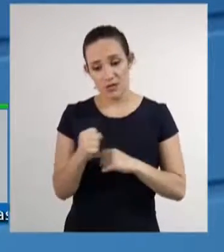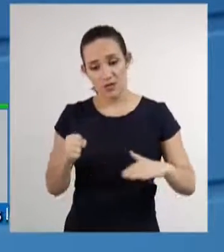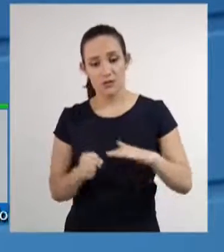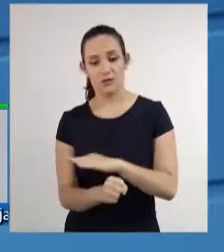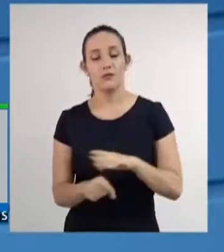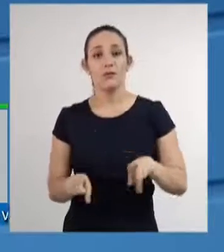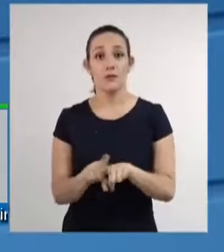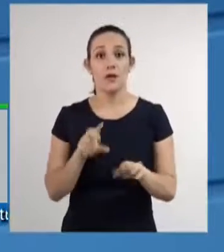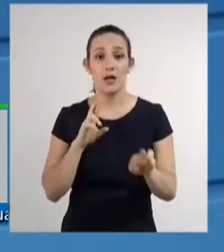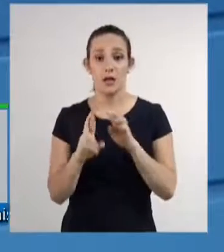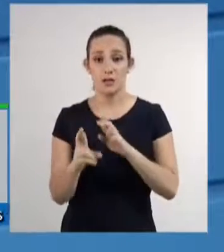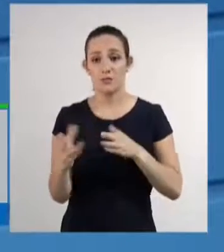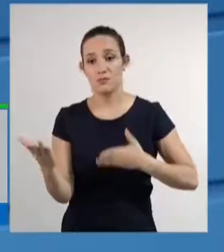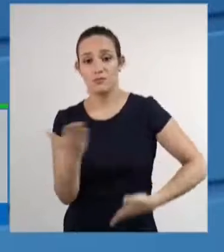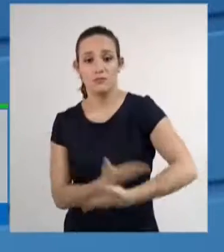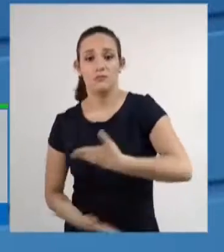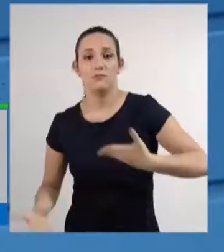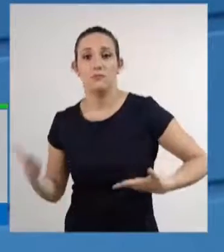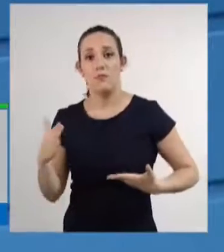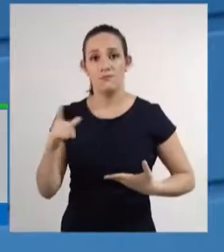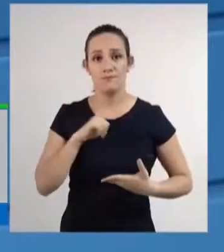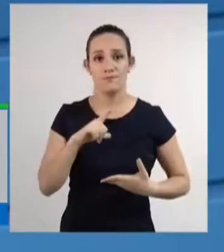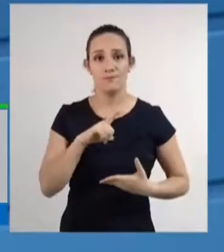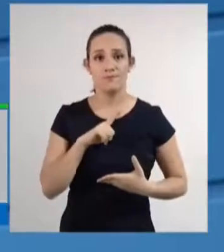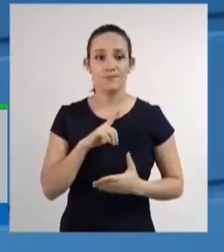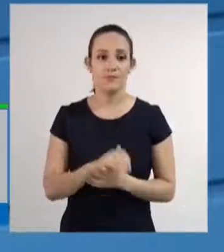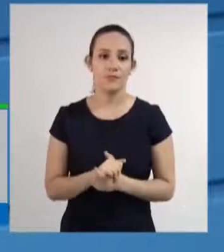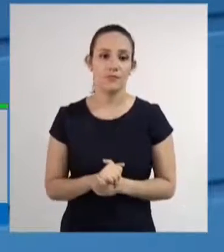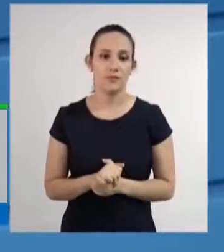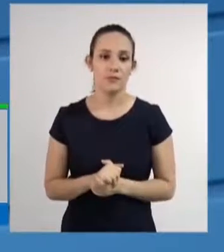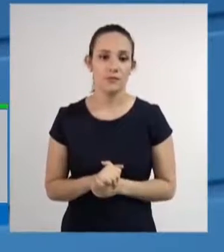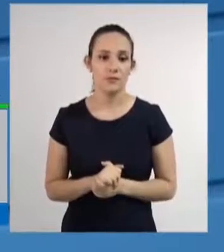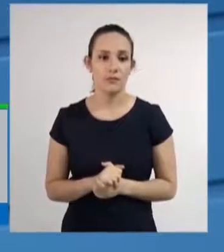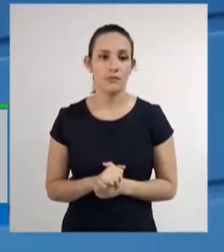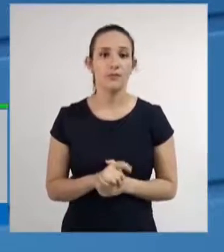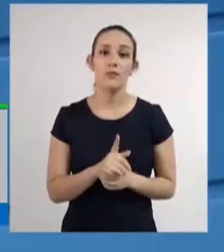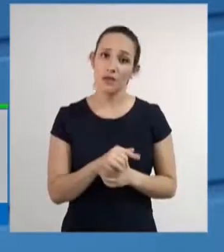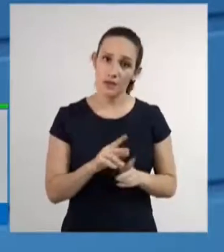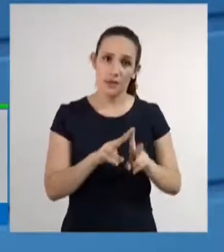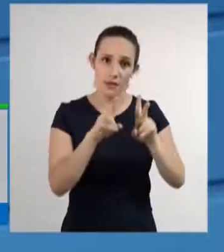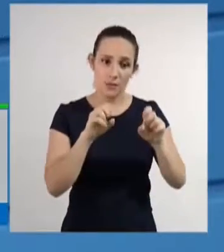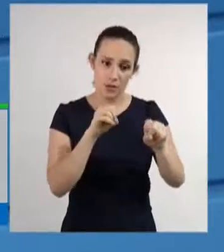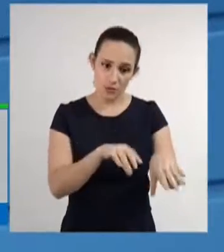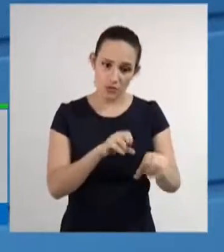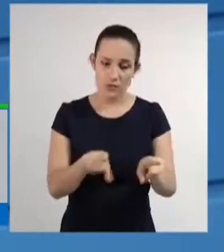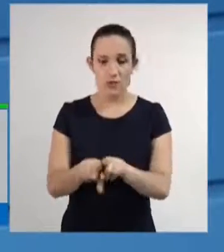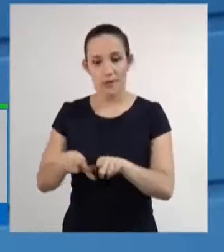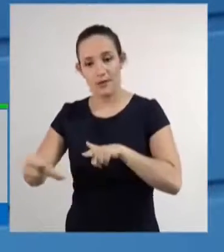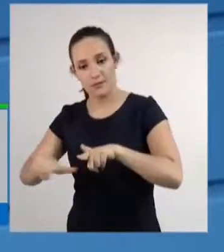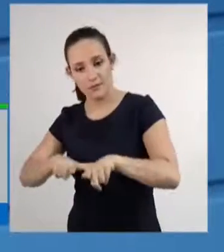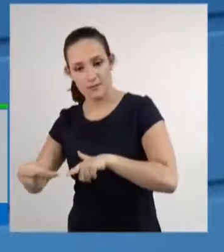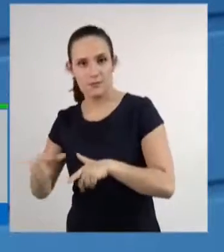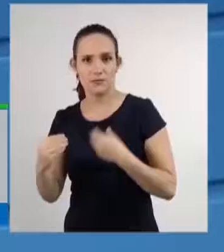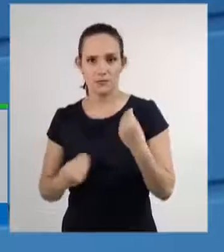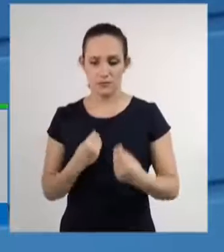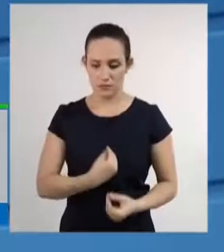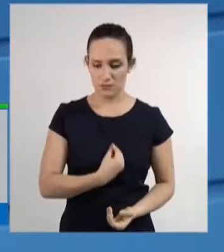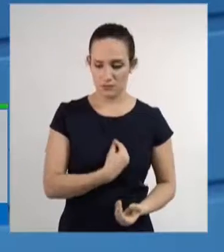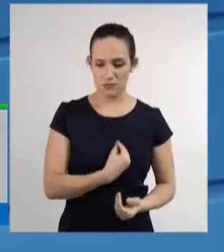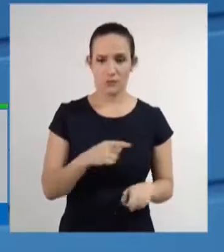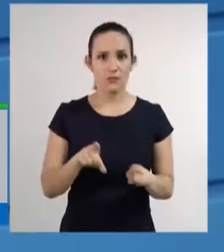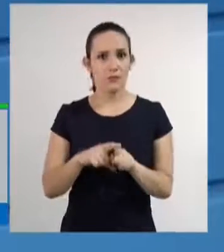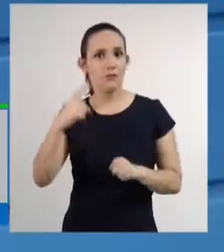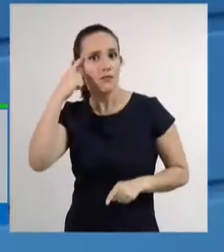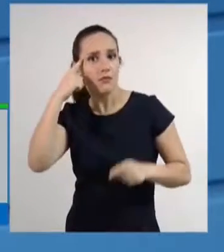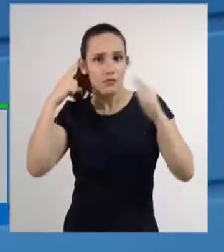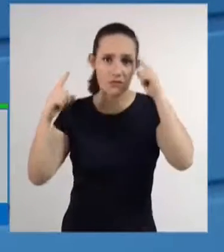na relação que estabelecem com a educação e o trabalho, nos seus modos de vida, nos